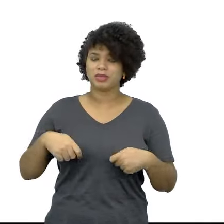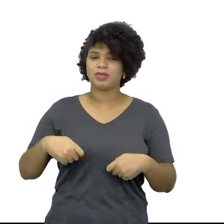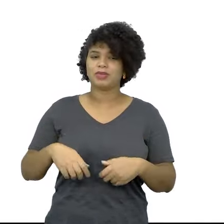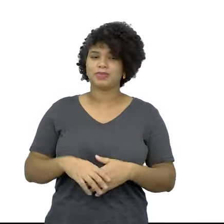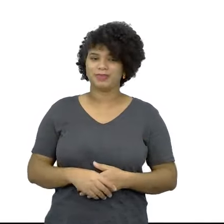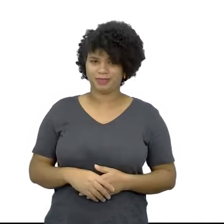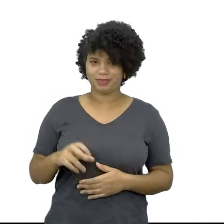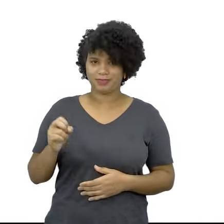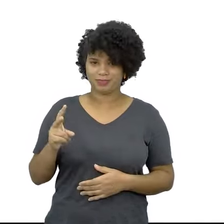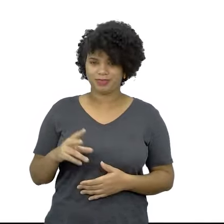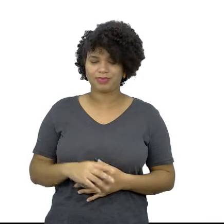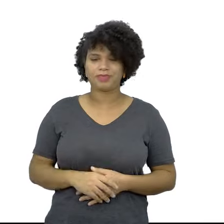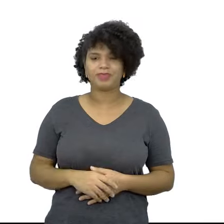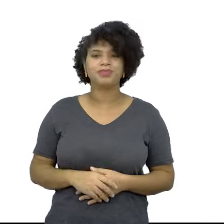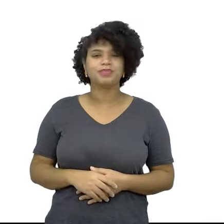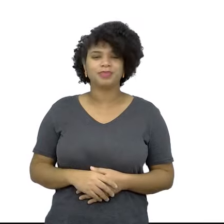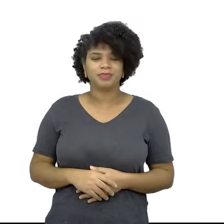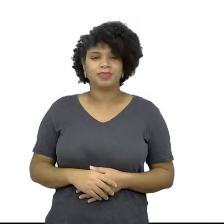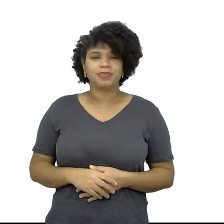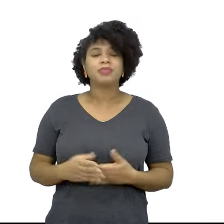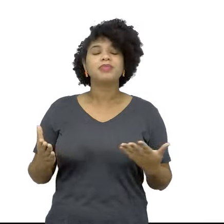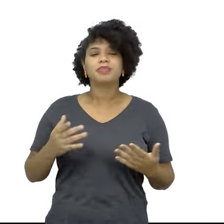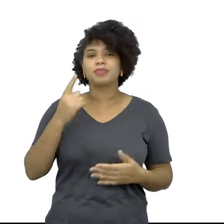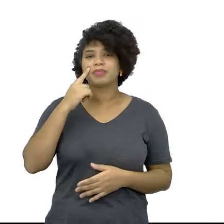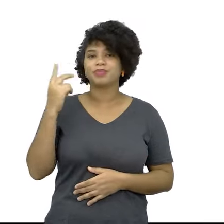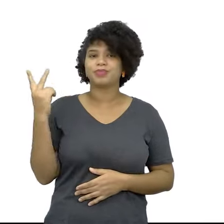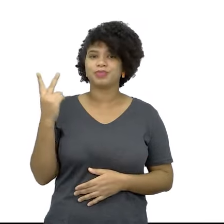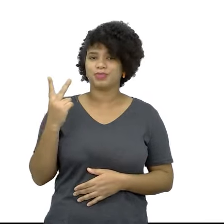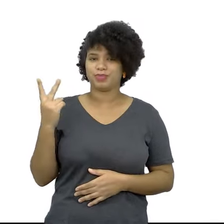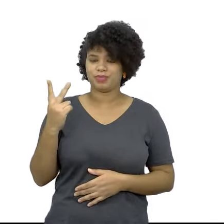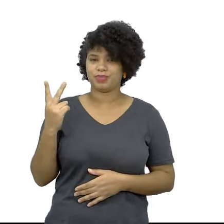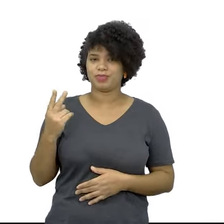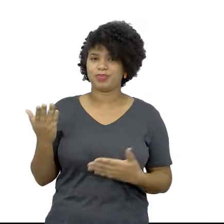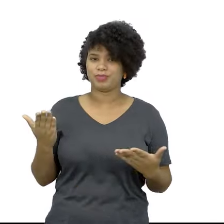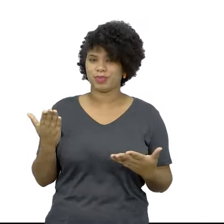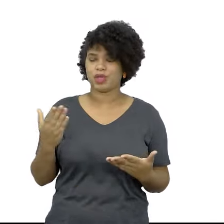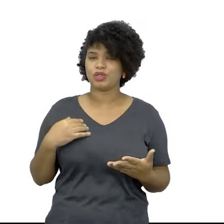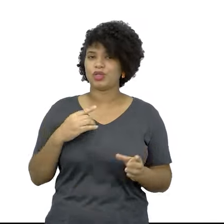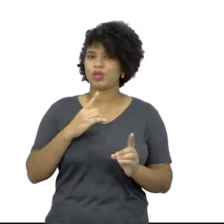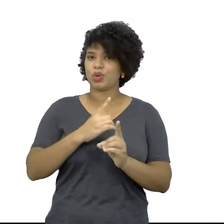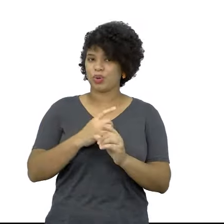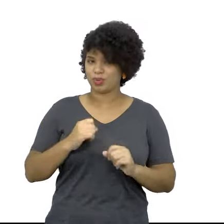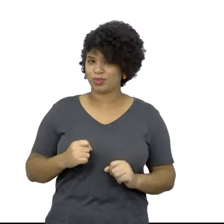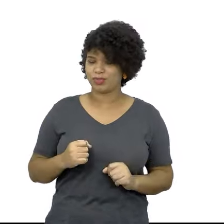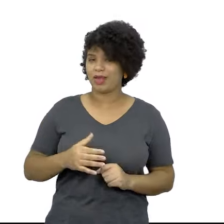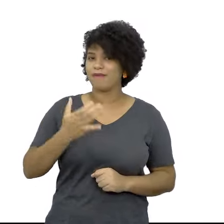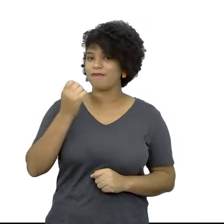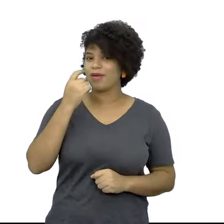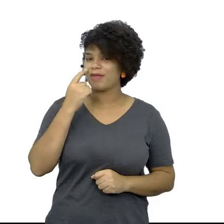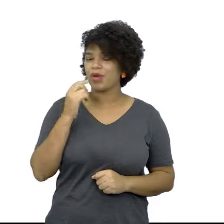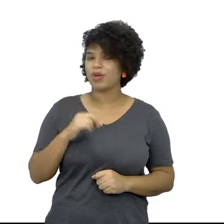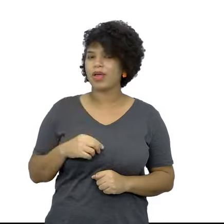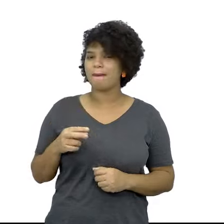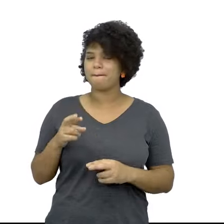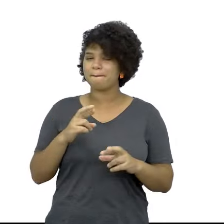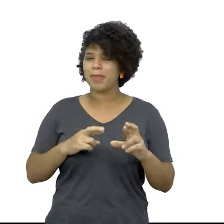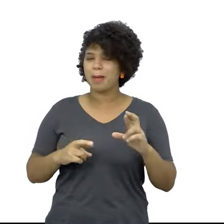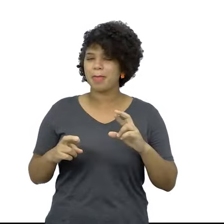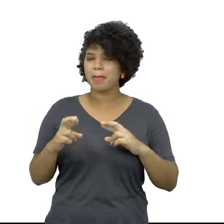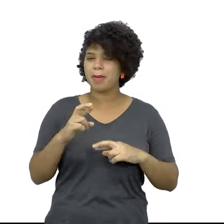tá bem? Bom, agora nós vamos para o segundo momento do nosso encontro e vamos colocar uma lupa em